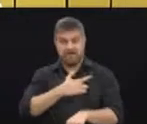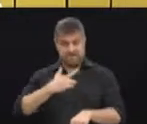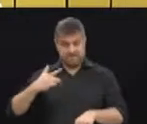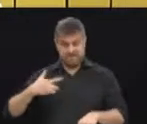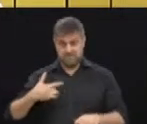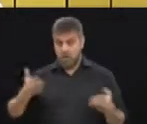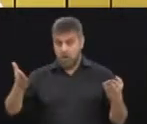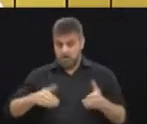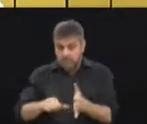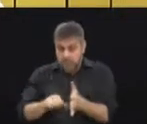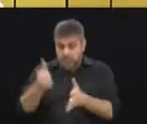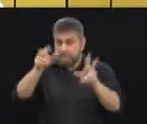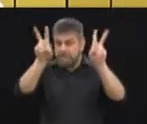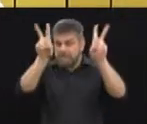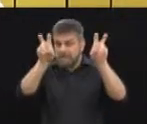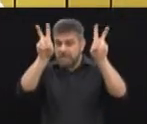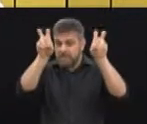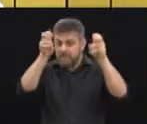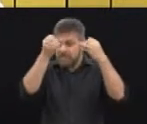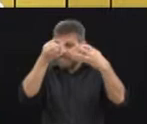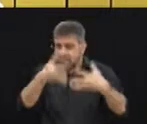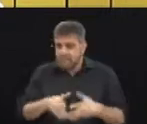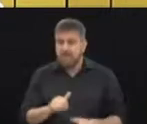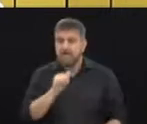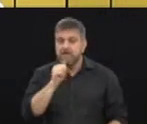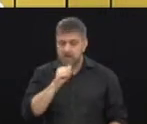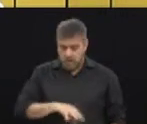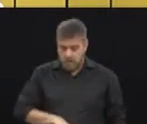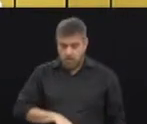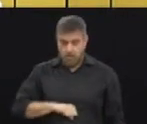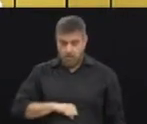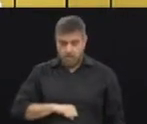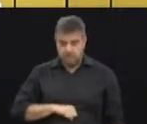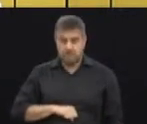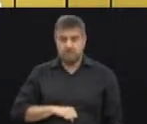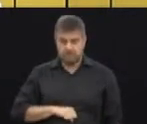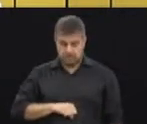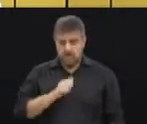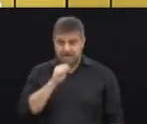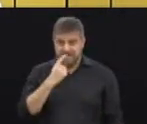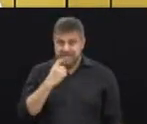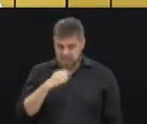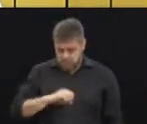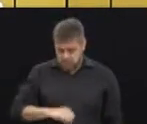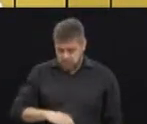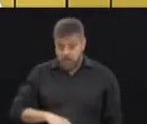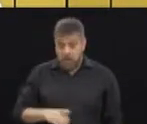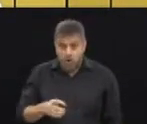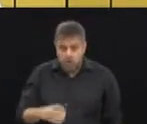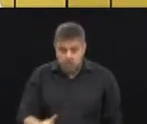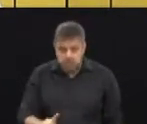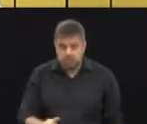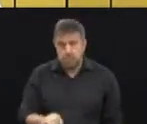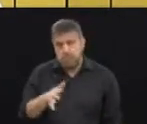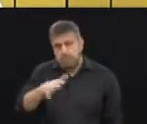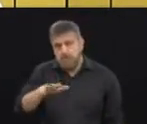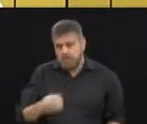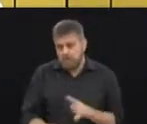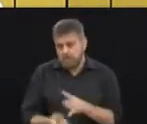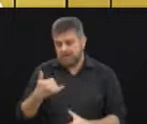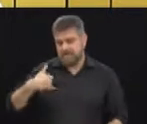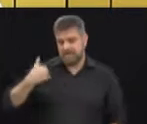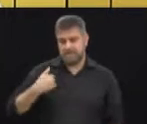Momento Saúde. O primeiro tema desta edição é menopausa. Ela marca a última menstruação e ocorre em média